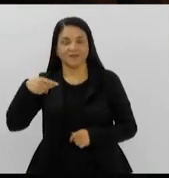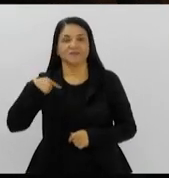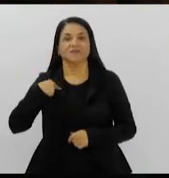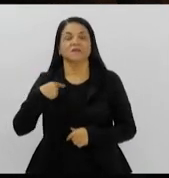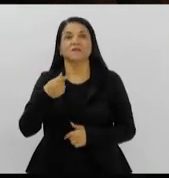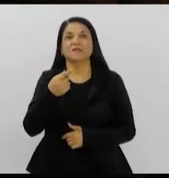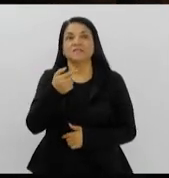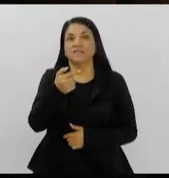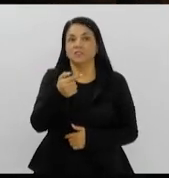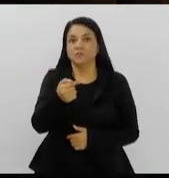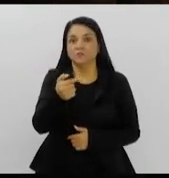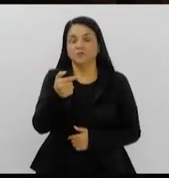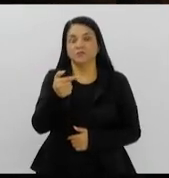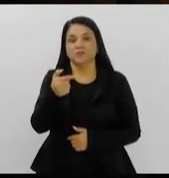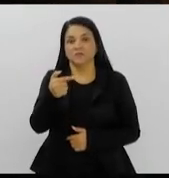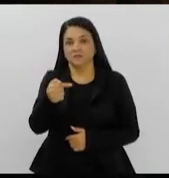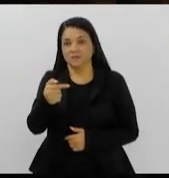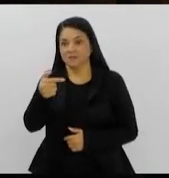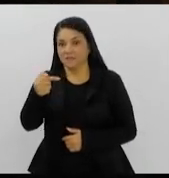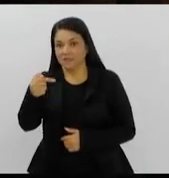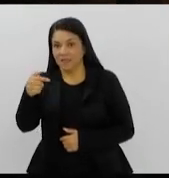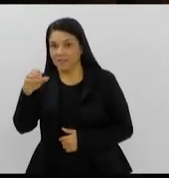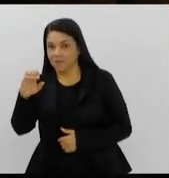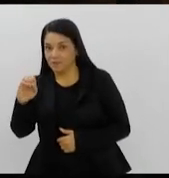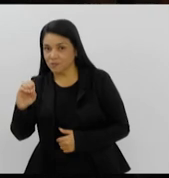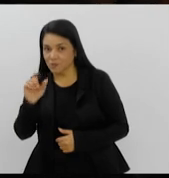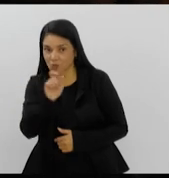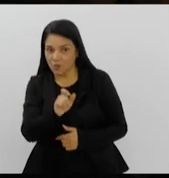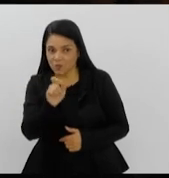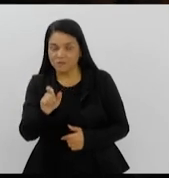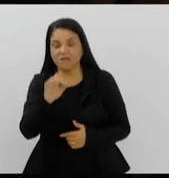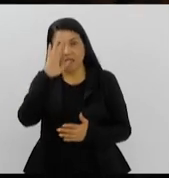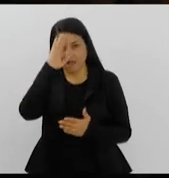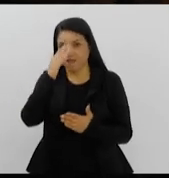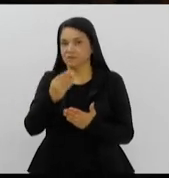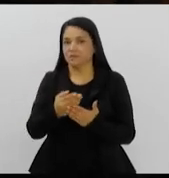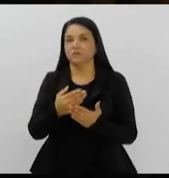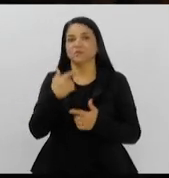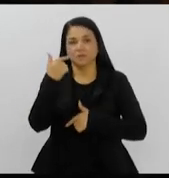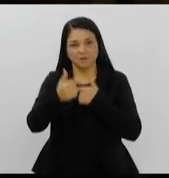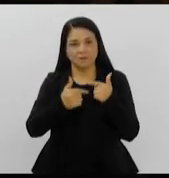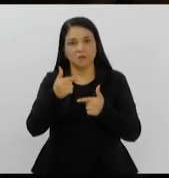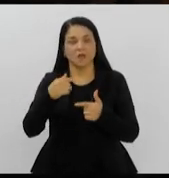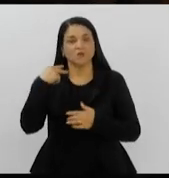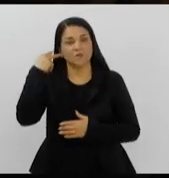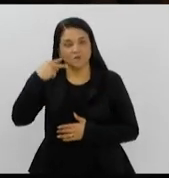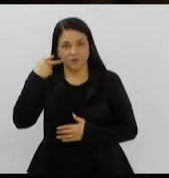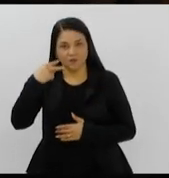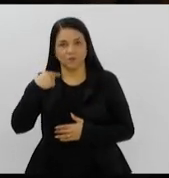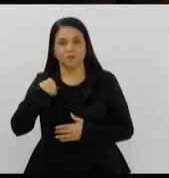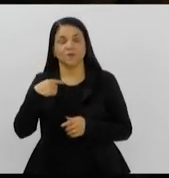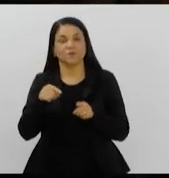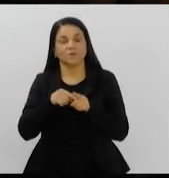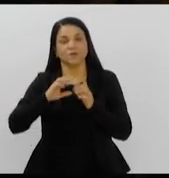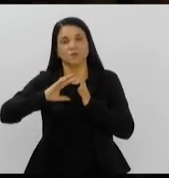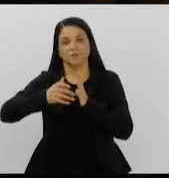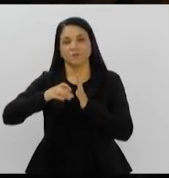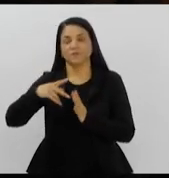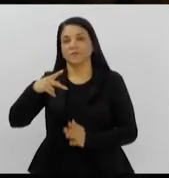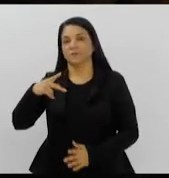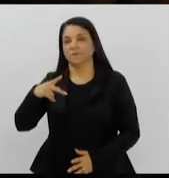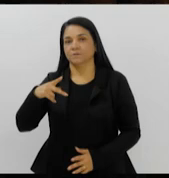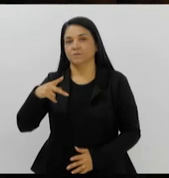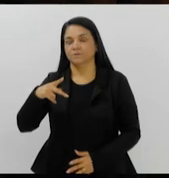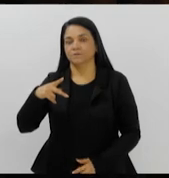7.770 pessoas acreditaram no nosso trabalho. Sou o primeiro colocado lá no PP, no Progressista,